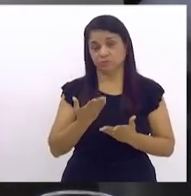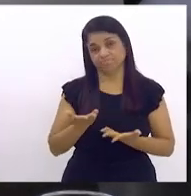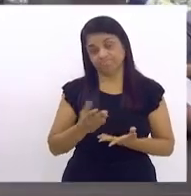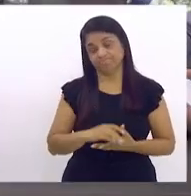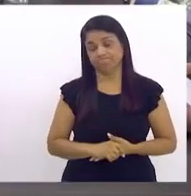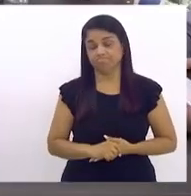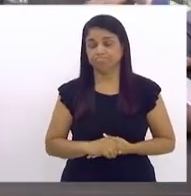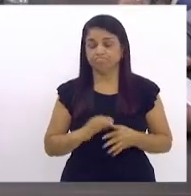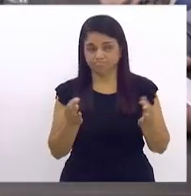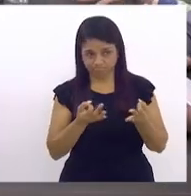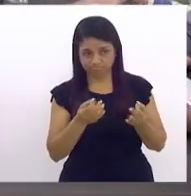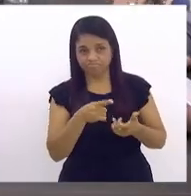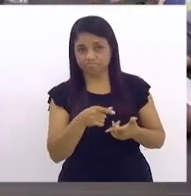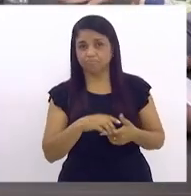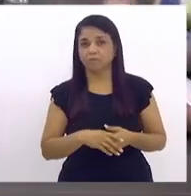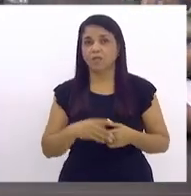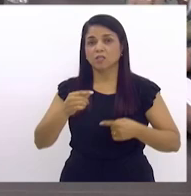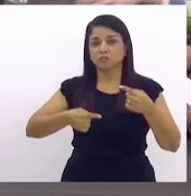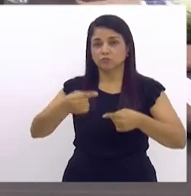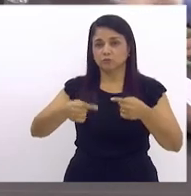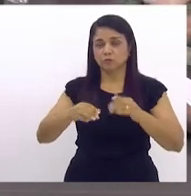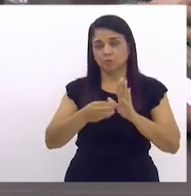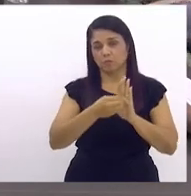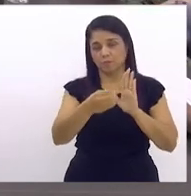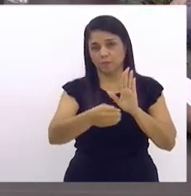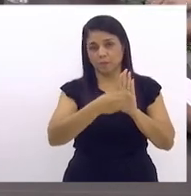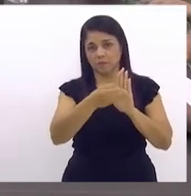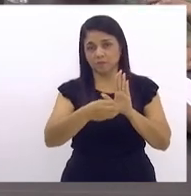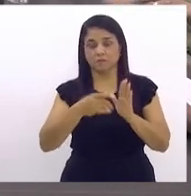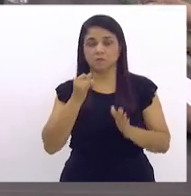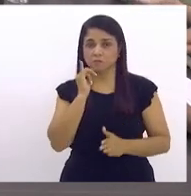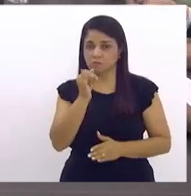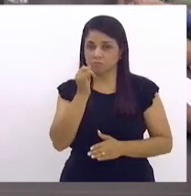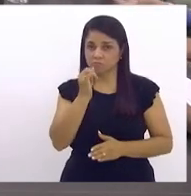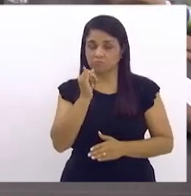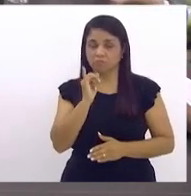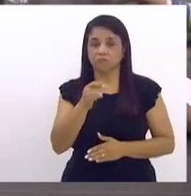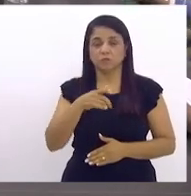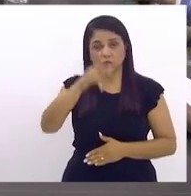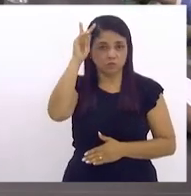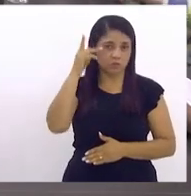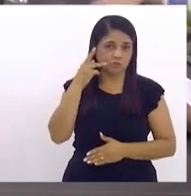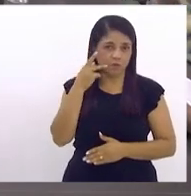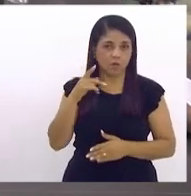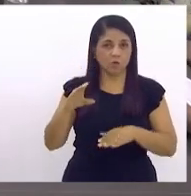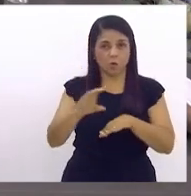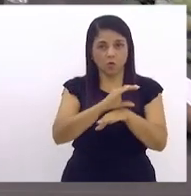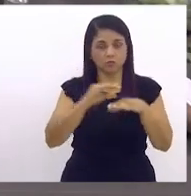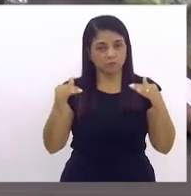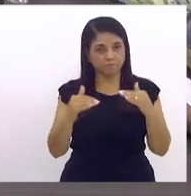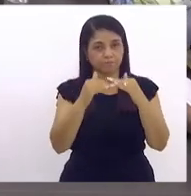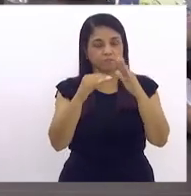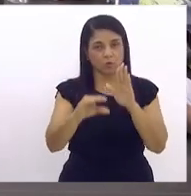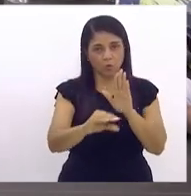Então, em discussão, o parecer do novo relator, deputado Luiz Paulo, pela constitucionalidade com